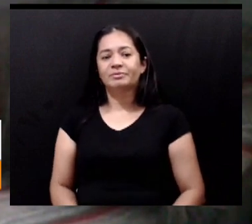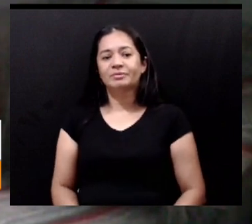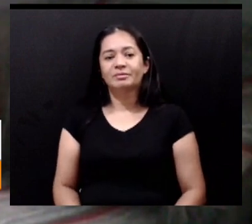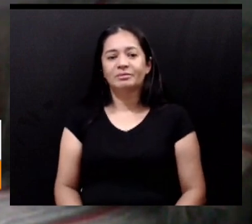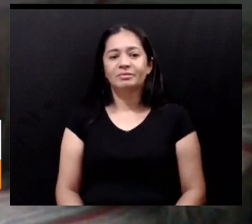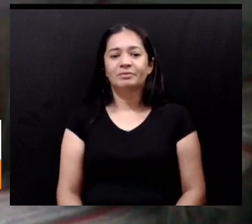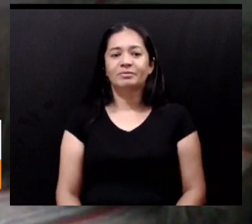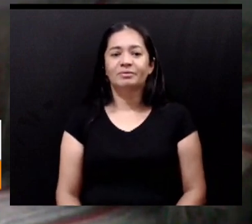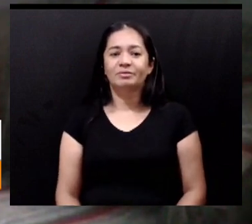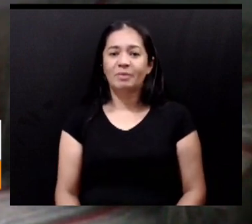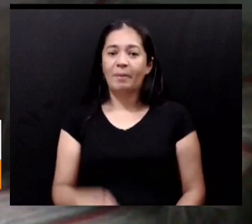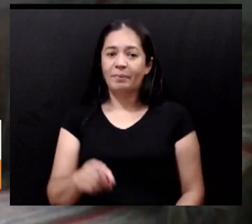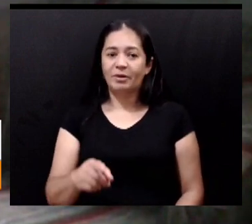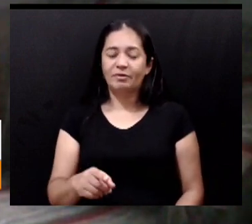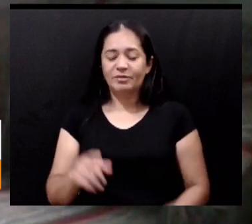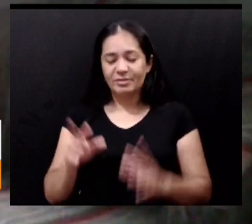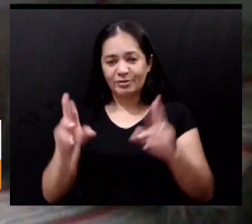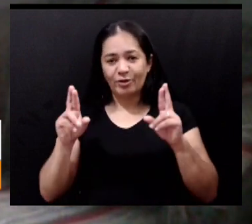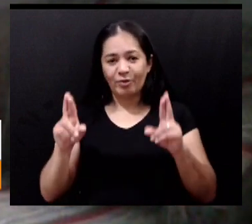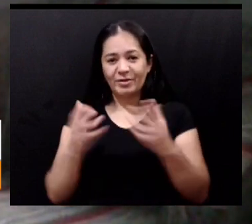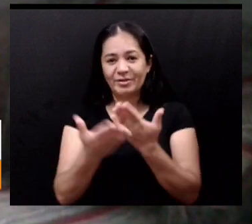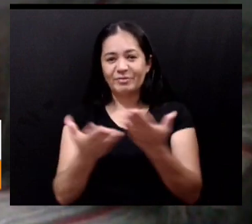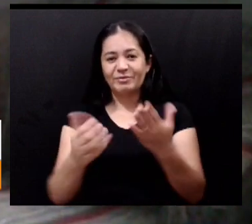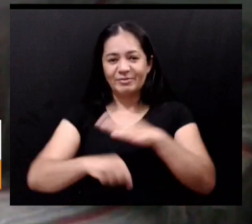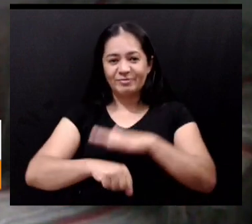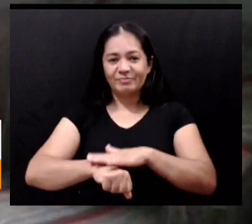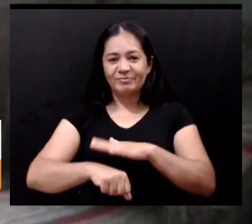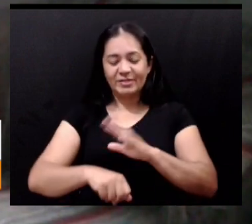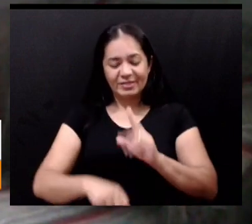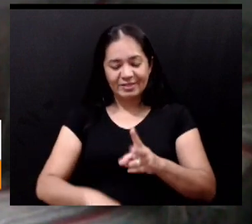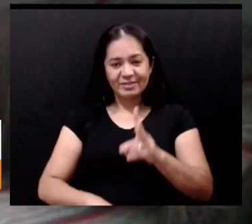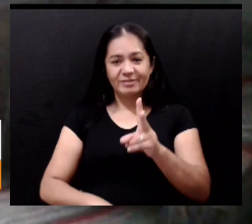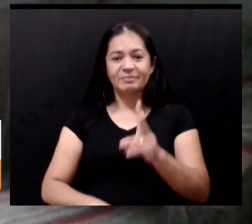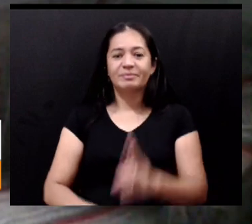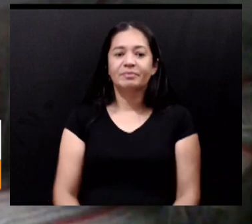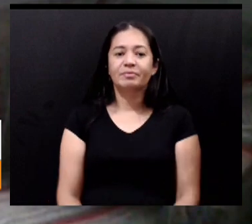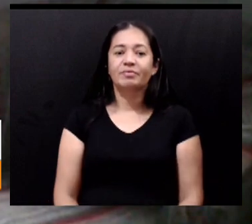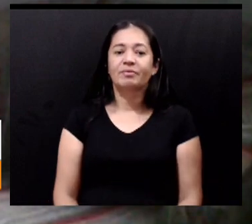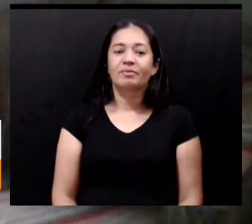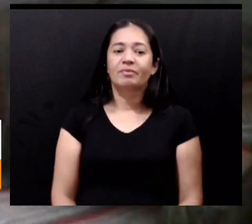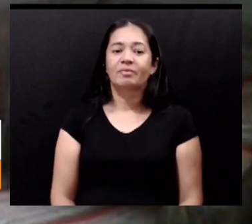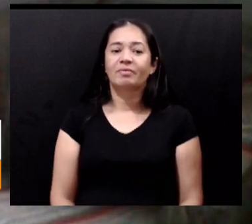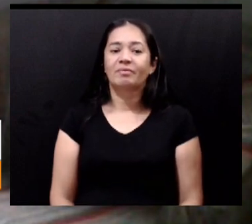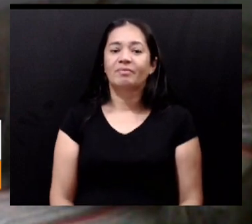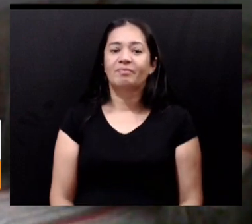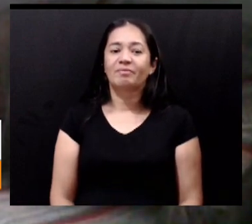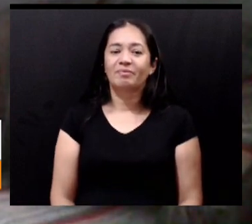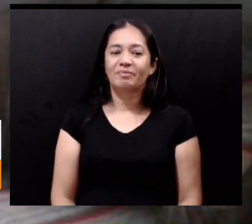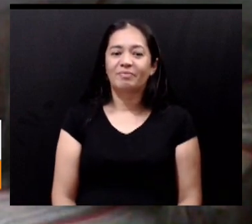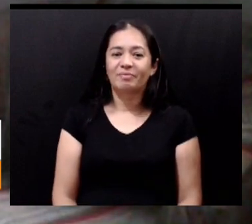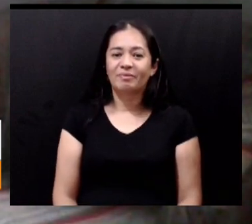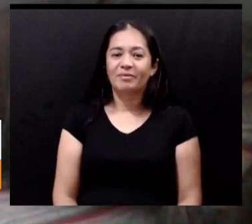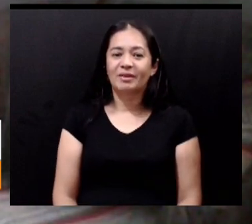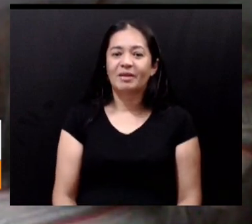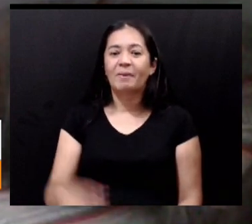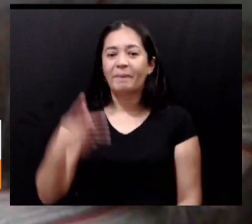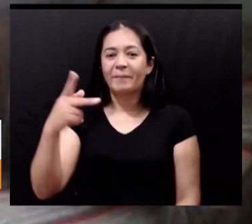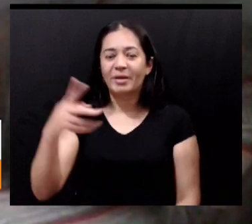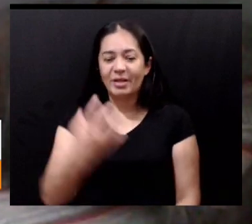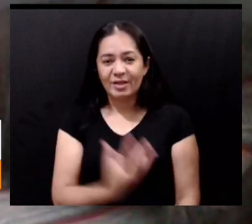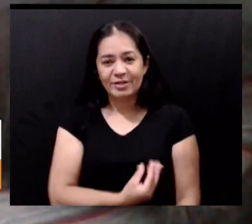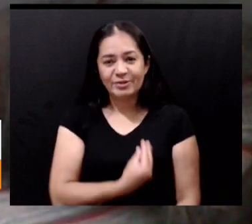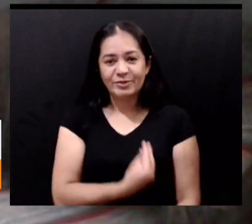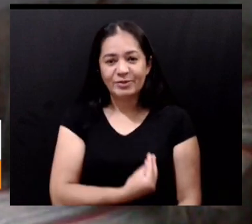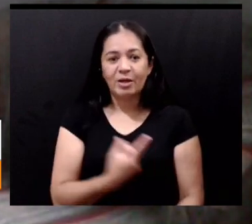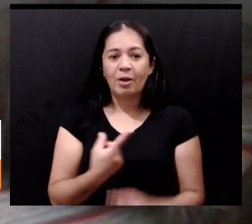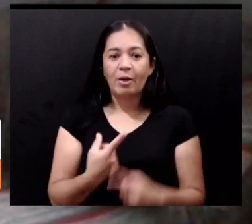E espero que faça sentido para você pela sua vida. Porque a